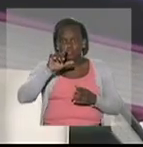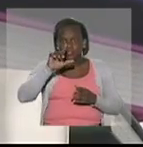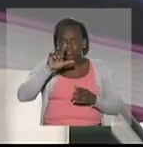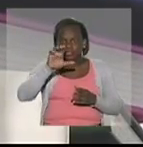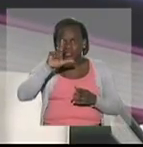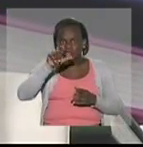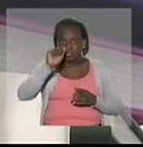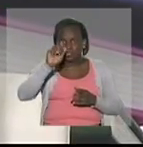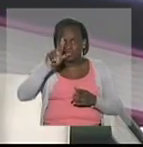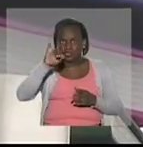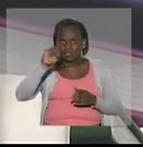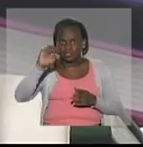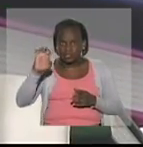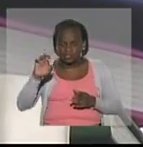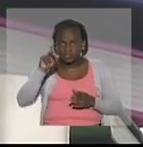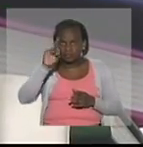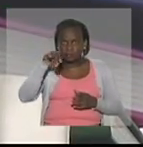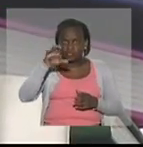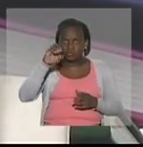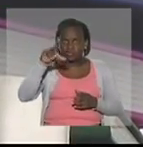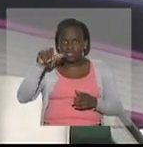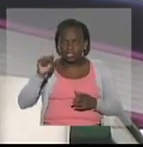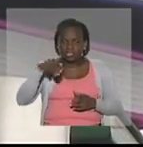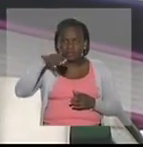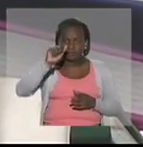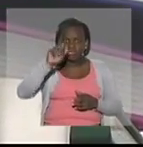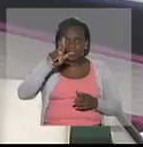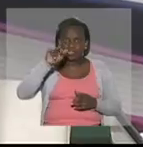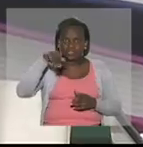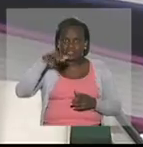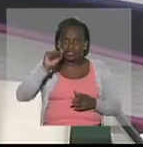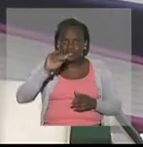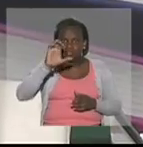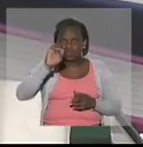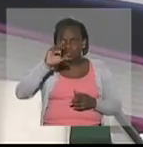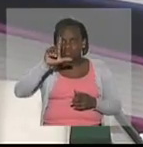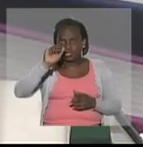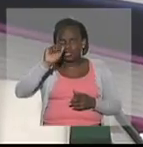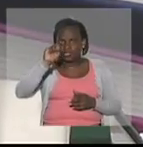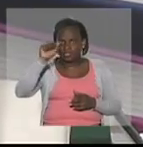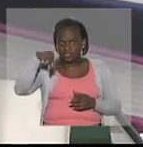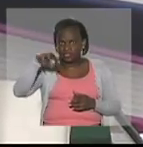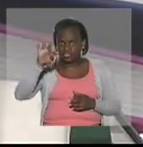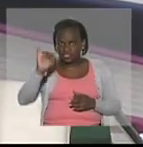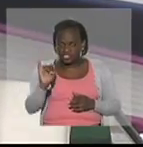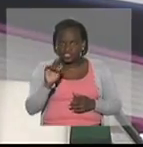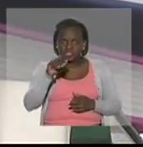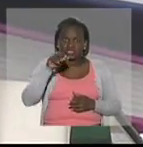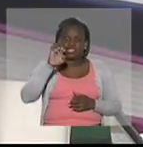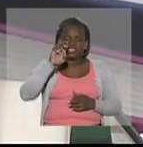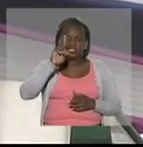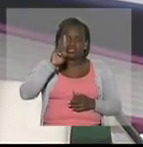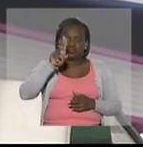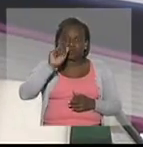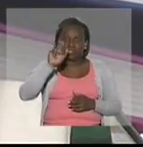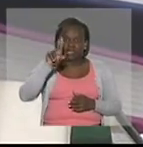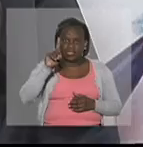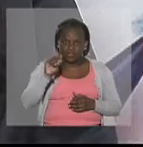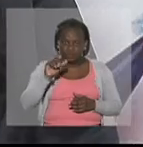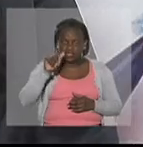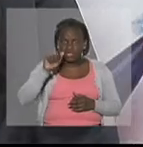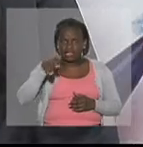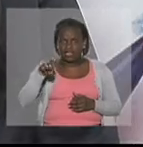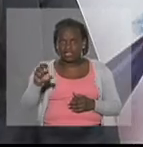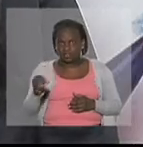Clarice pincol a Marina colante a o Eduardo Galeano tem sido as leituras que mais T marcado Marina já